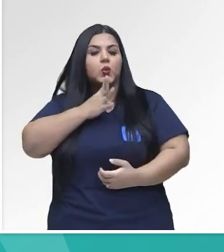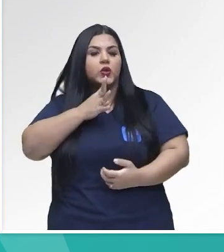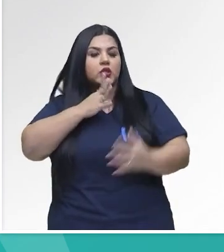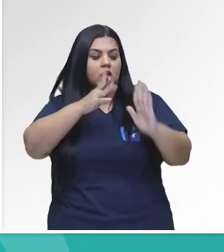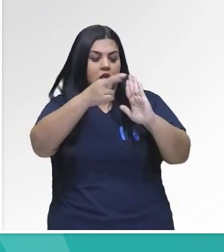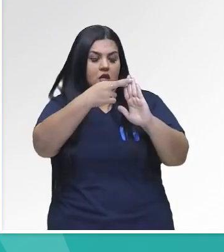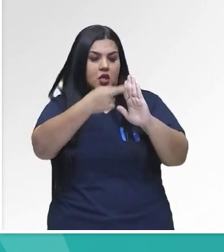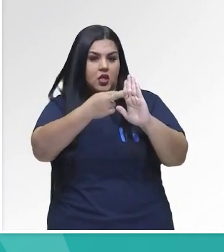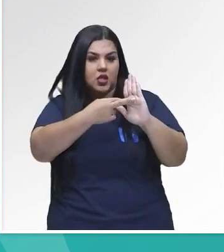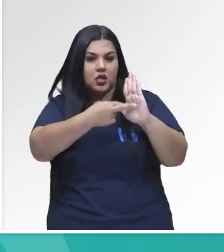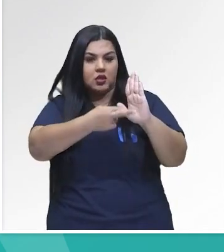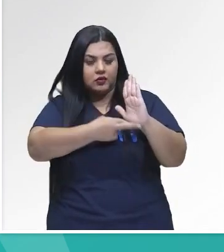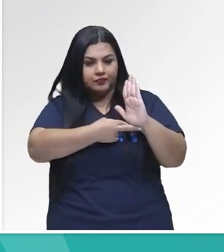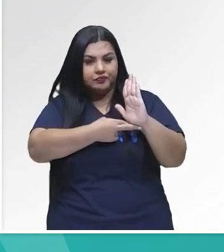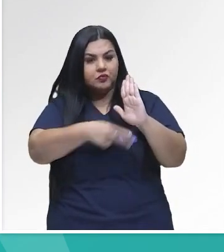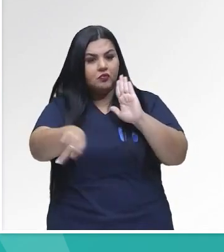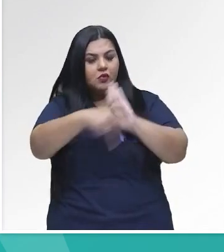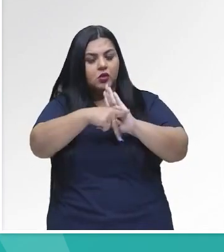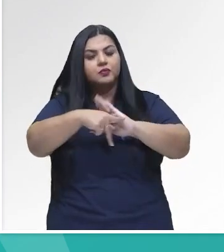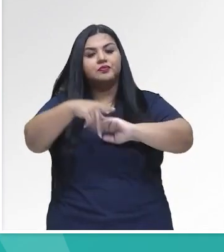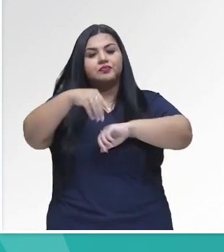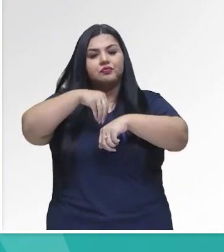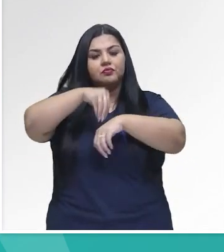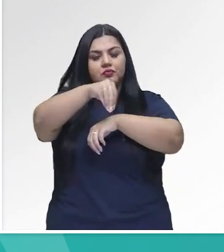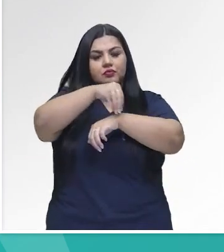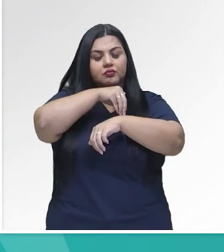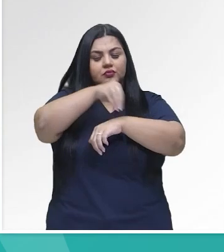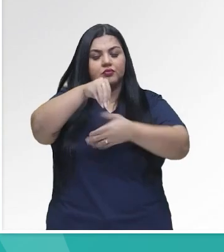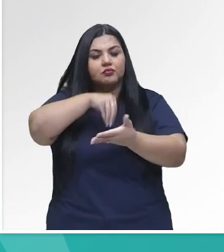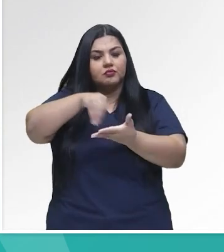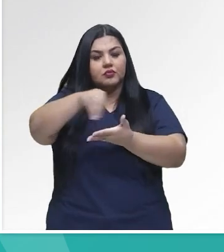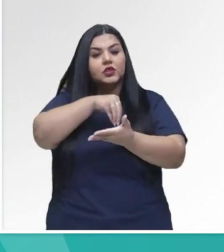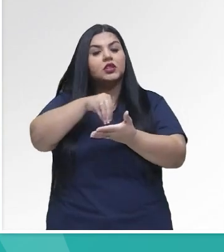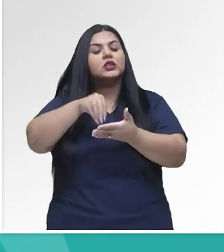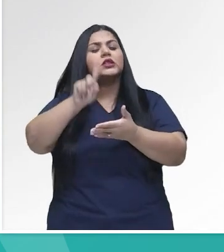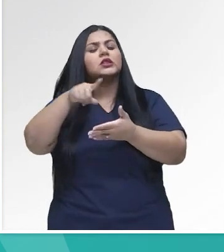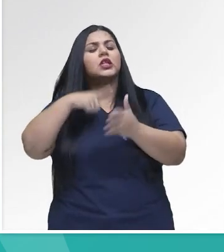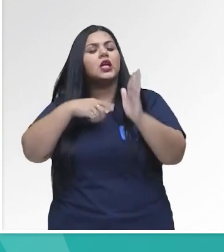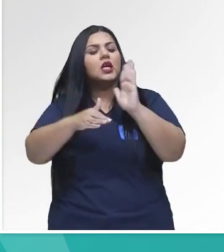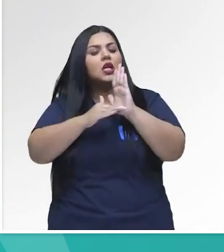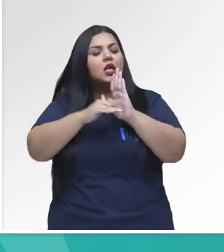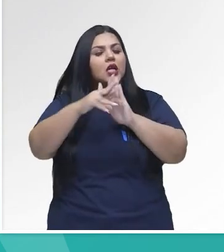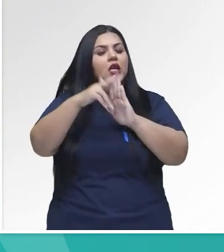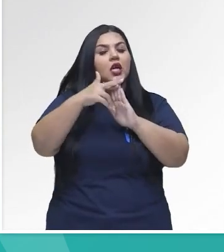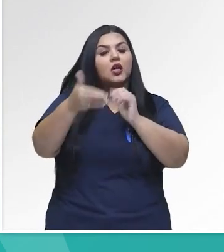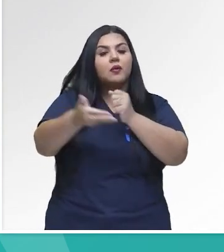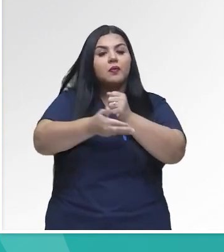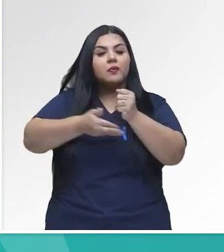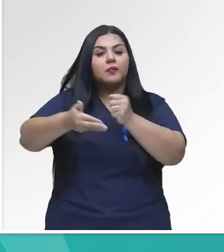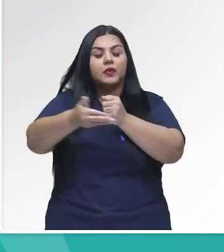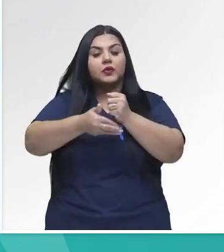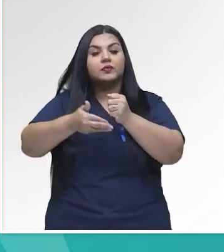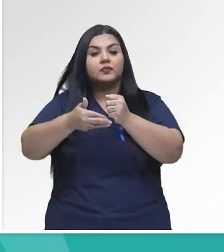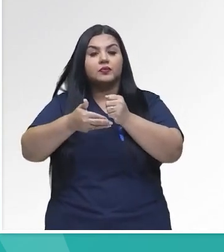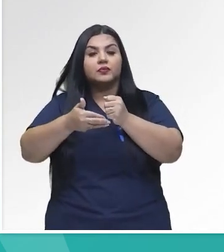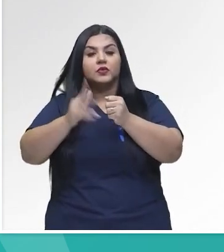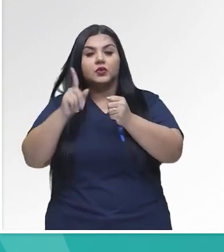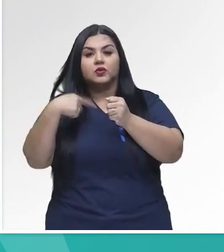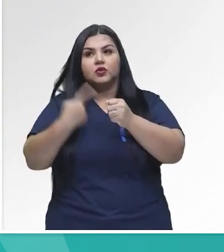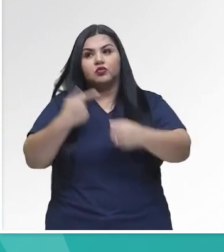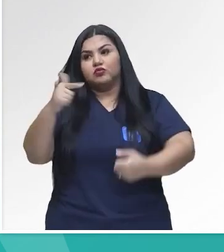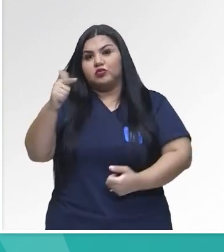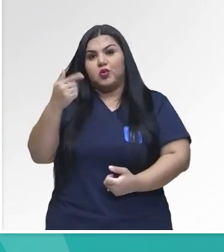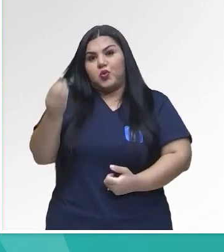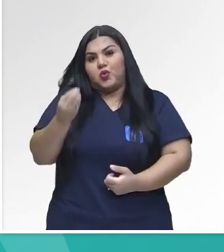regras do xadrez. E existem algumas que são regras básicas, sem as quais a gente não tem